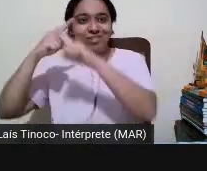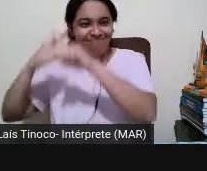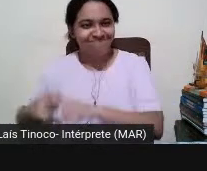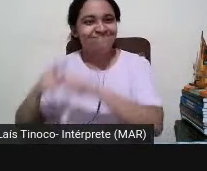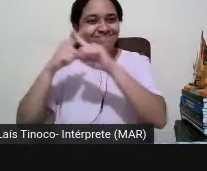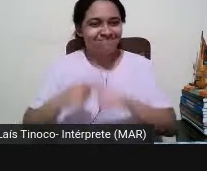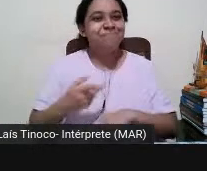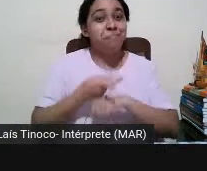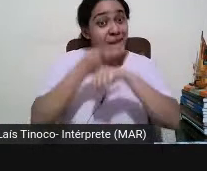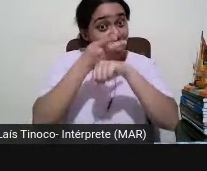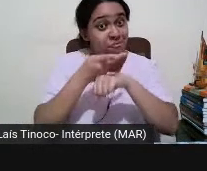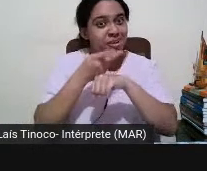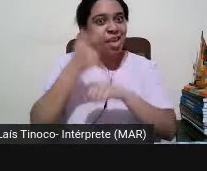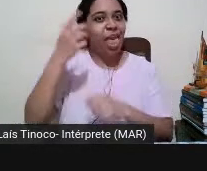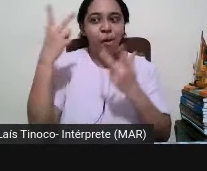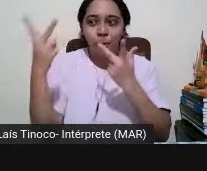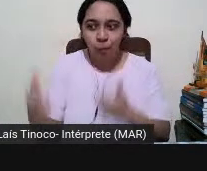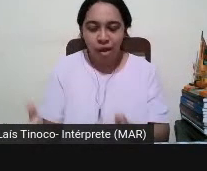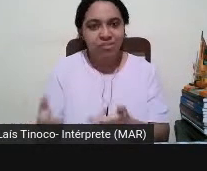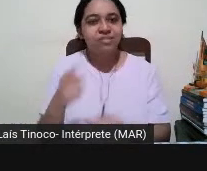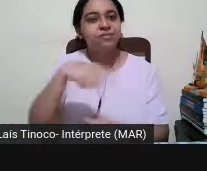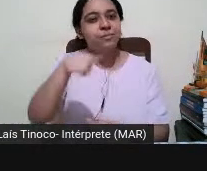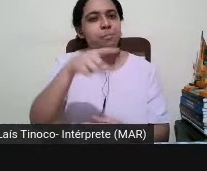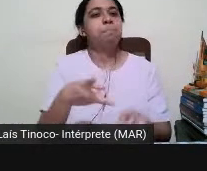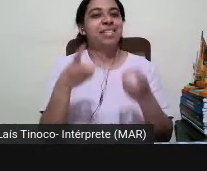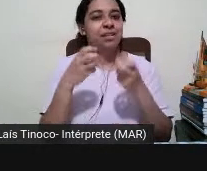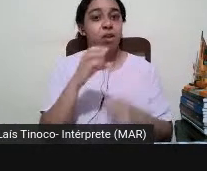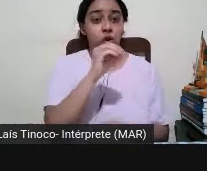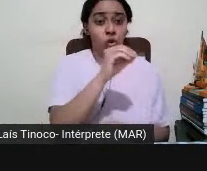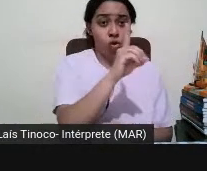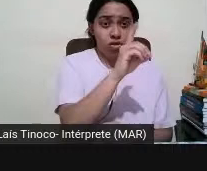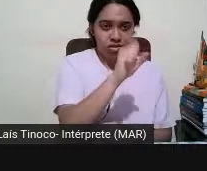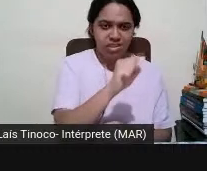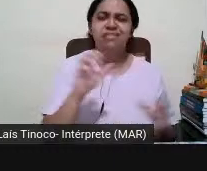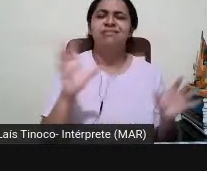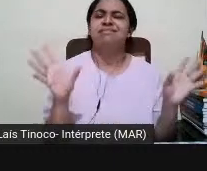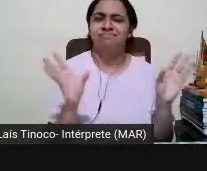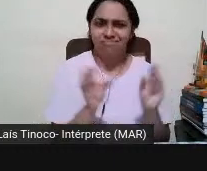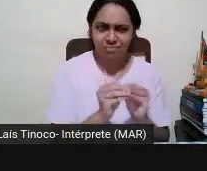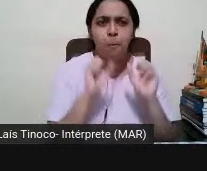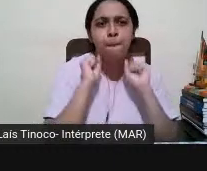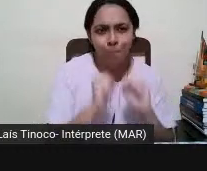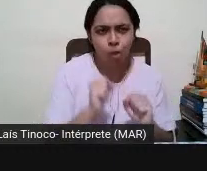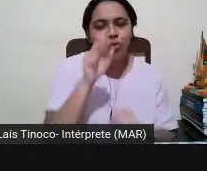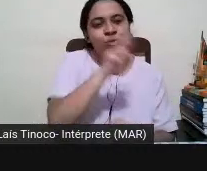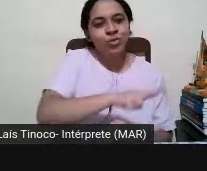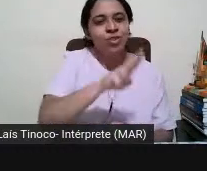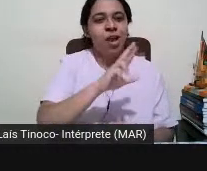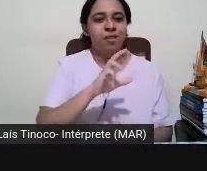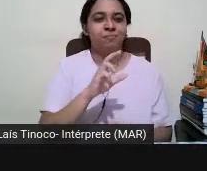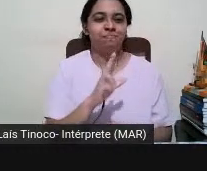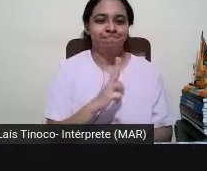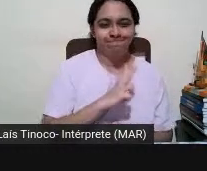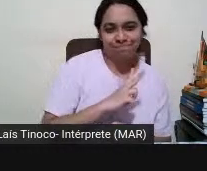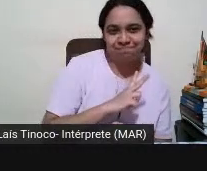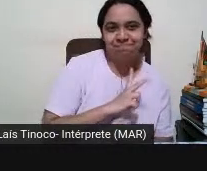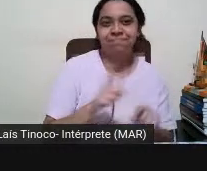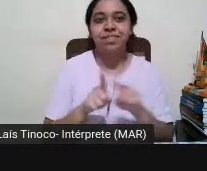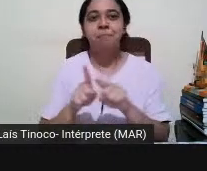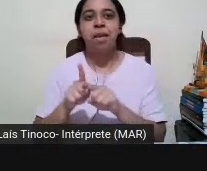vê que os o DS eles podem sim ser utilizados tanto na esfera pública quanto na Esfera privada que